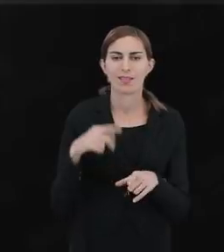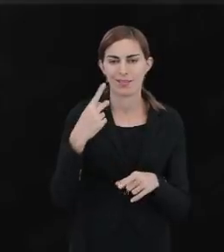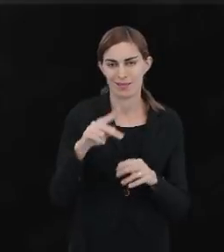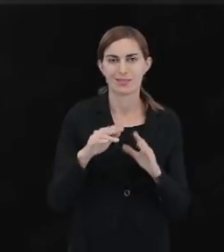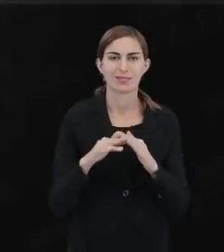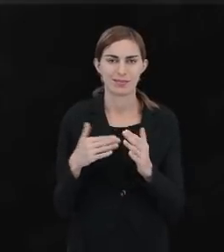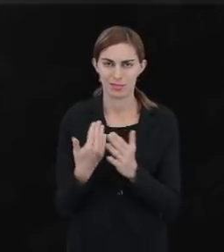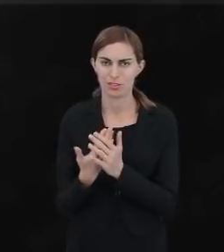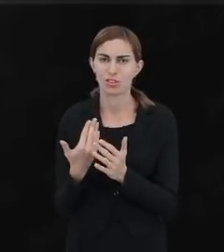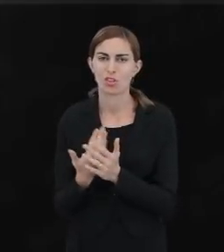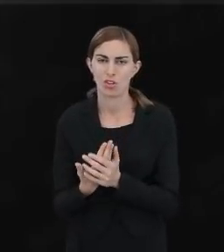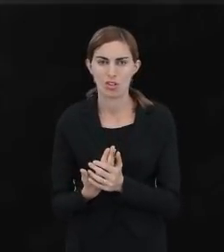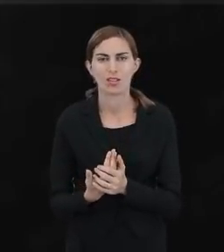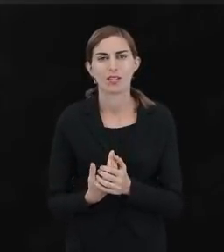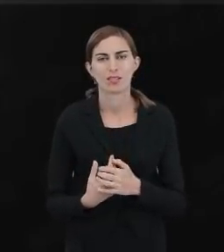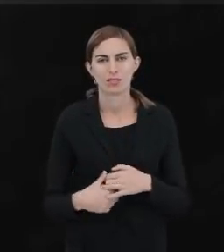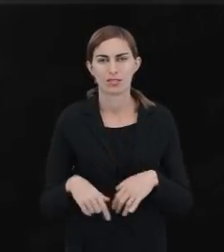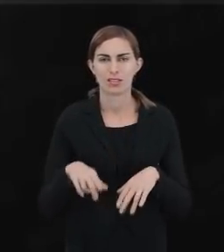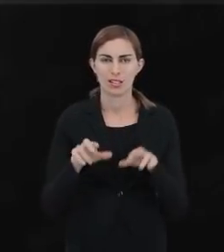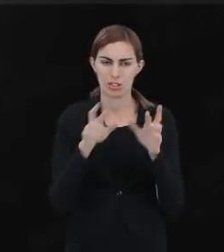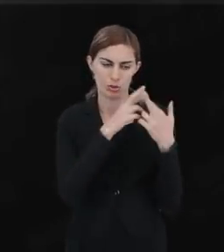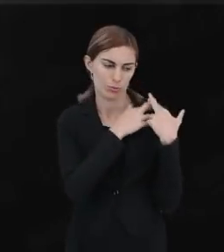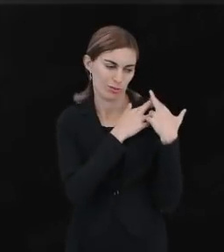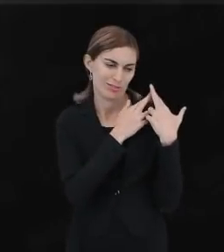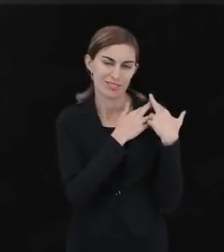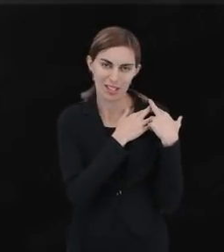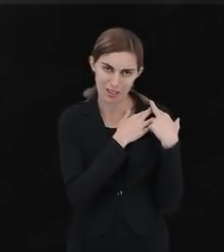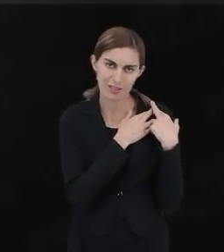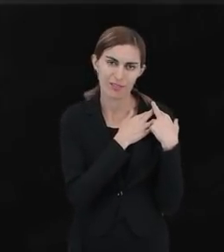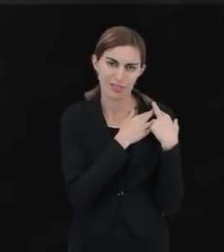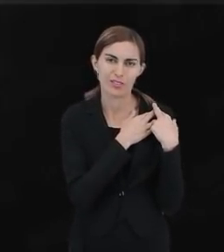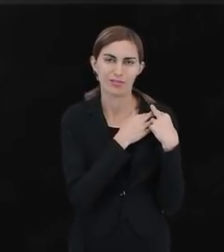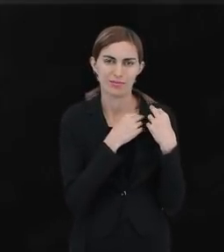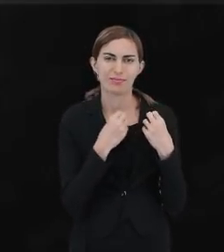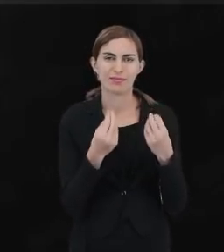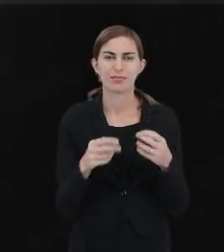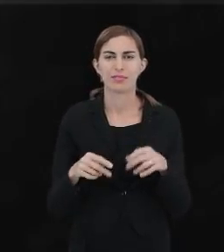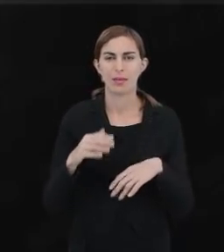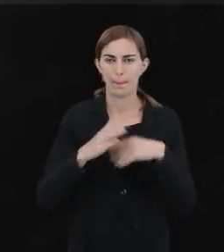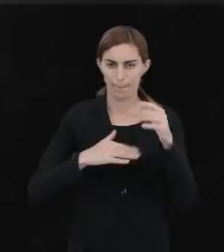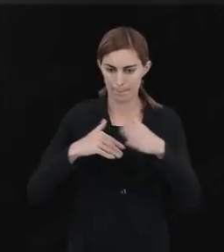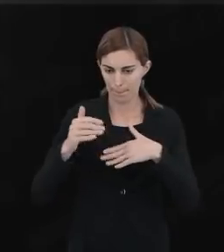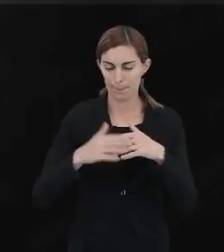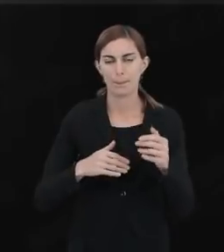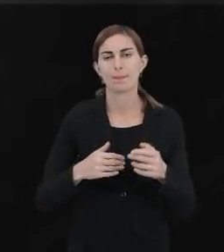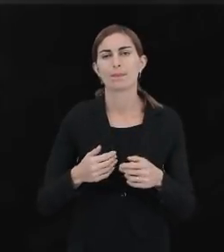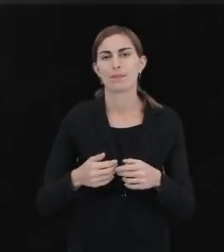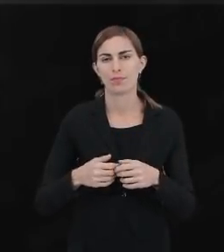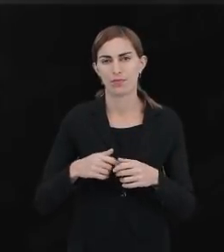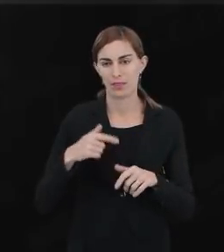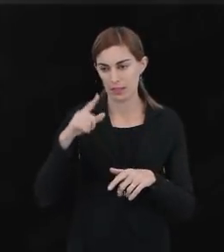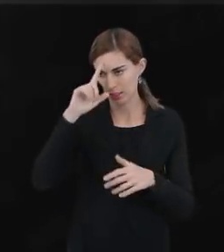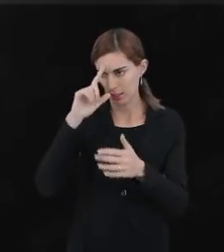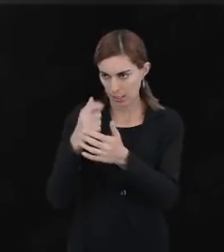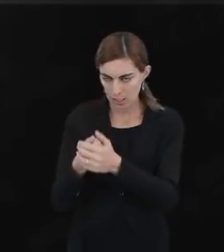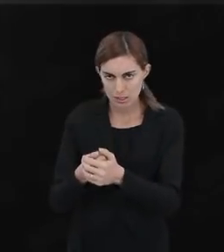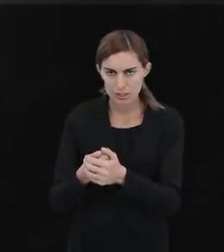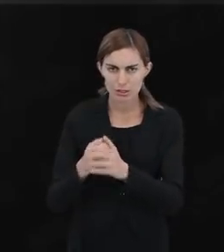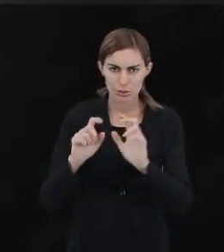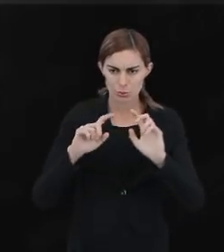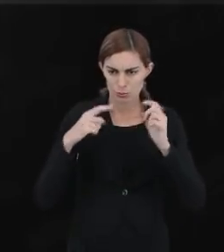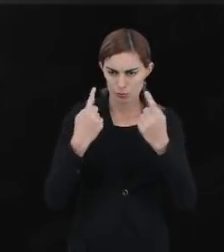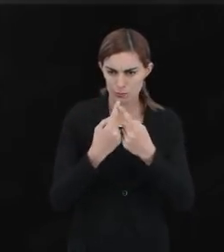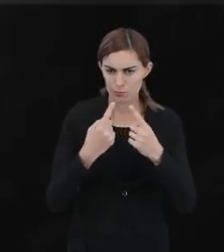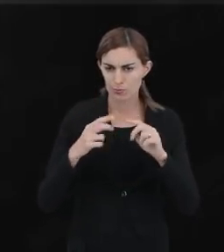que ocupa a função de colocar em prática o que foi decidido num